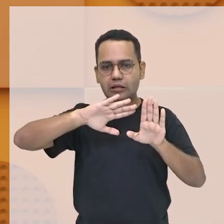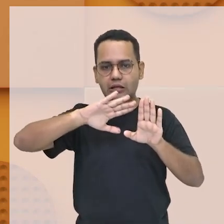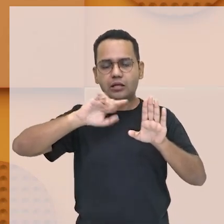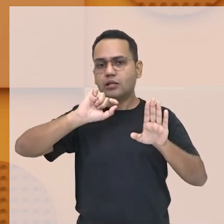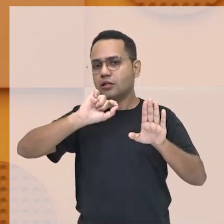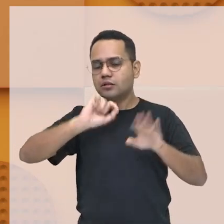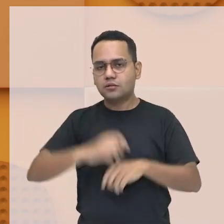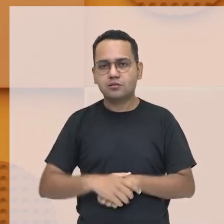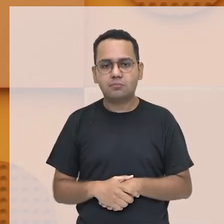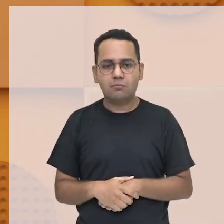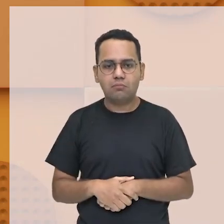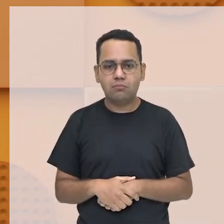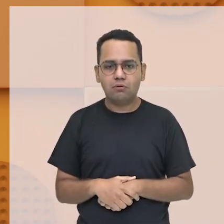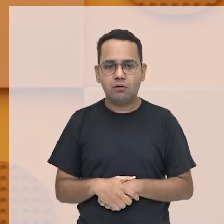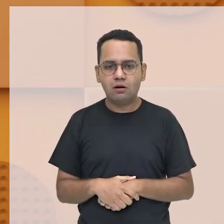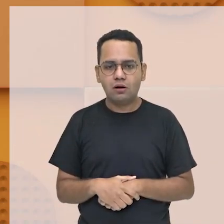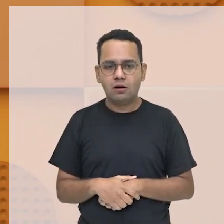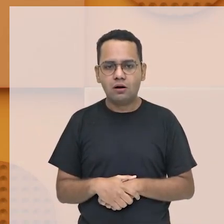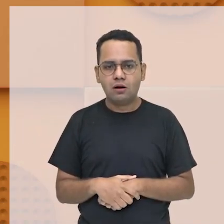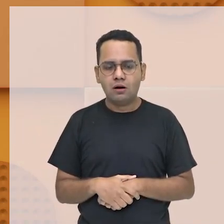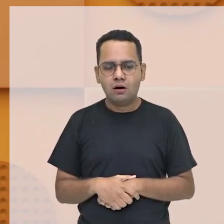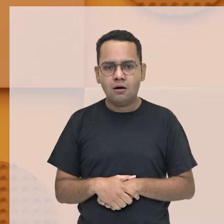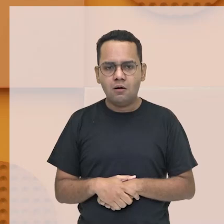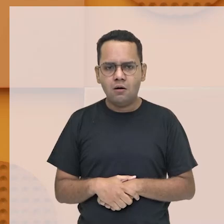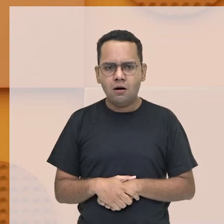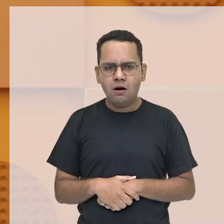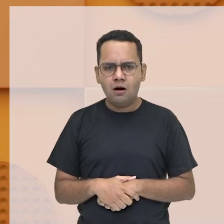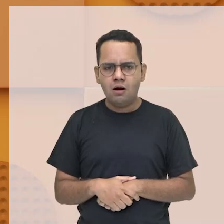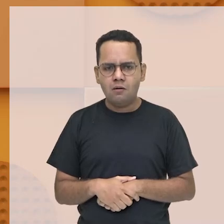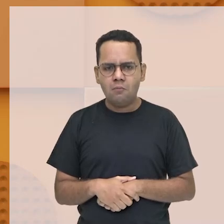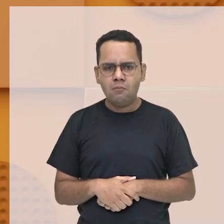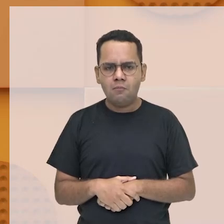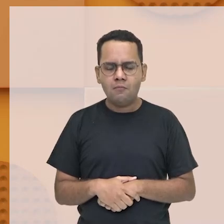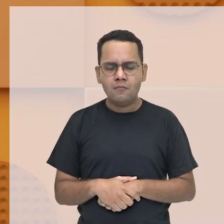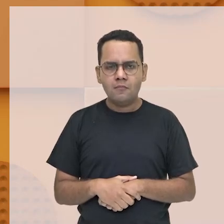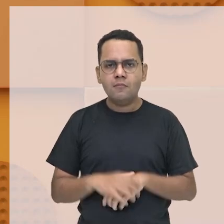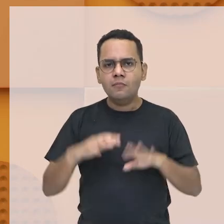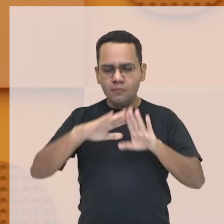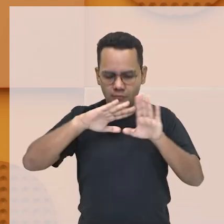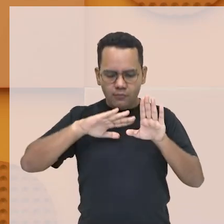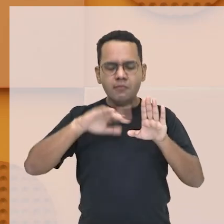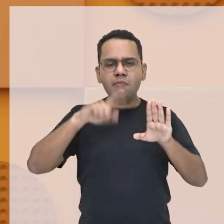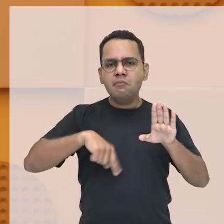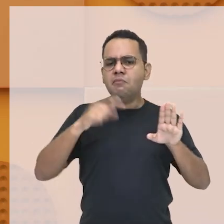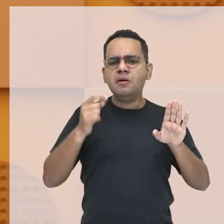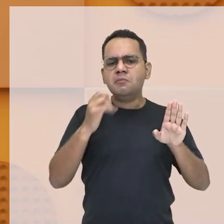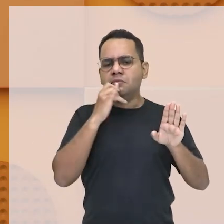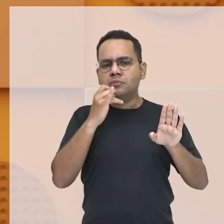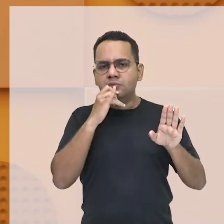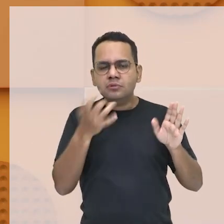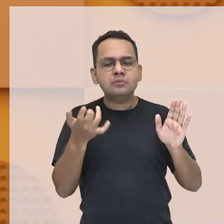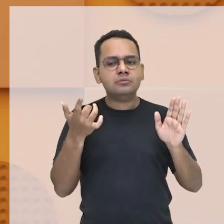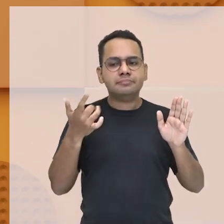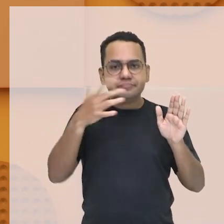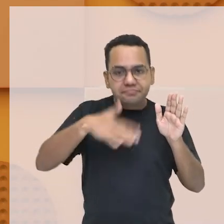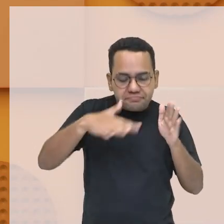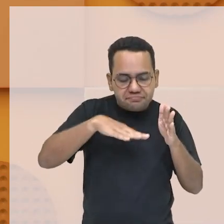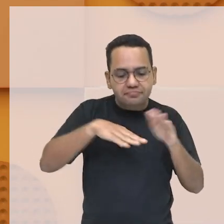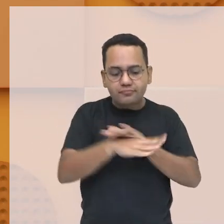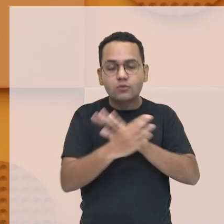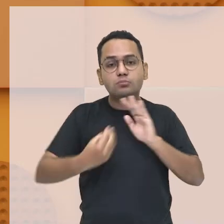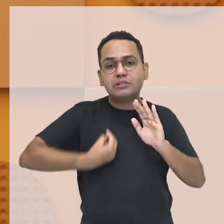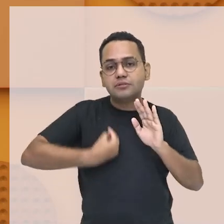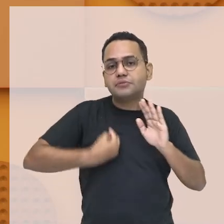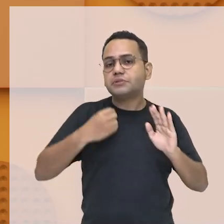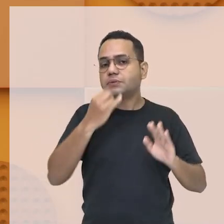vivência pessoal da imensa maioria das pessoas meio que padronizada. Todo mundo tem carro, todo mundo se veste bem, a casa de